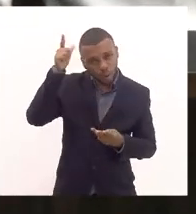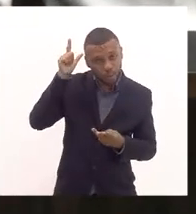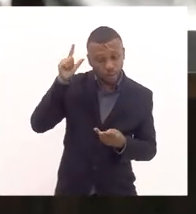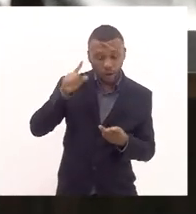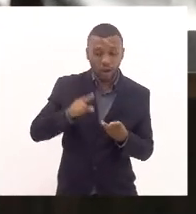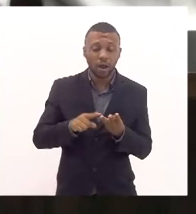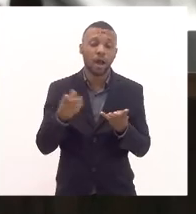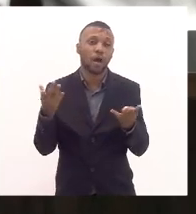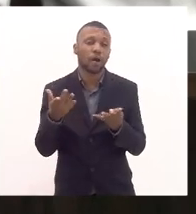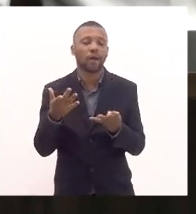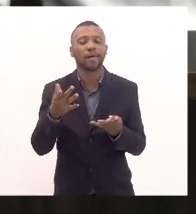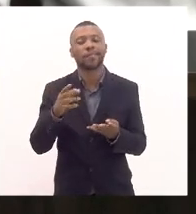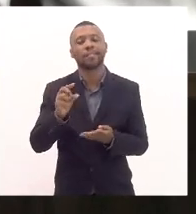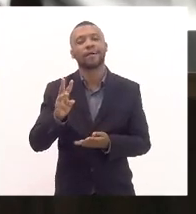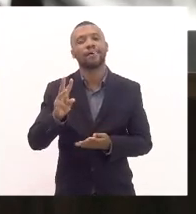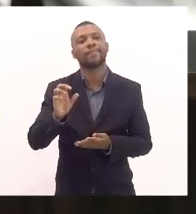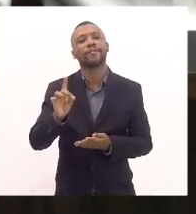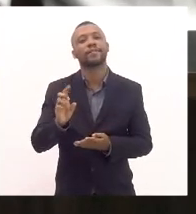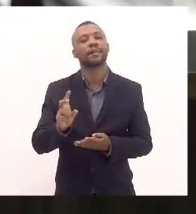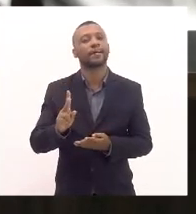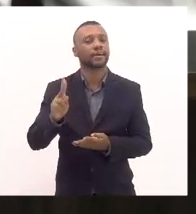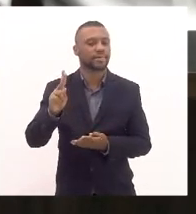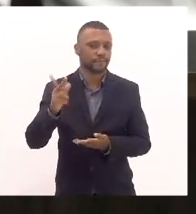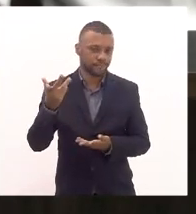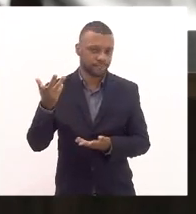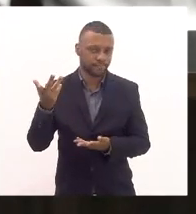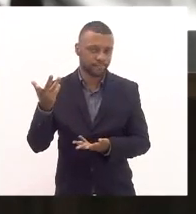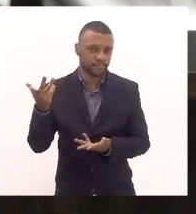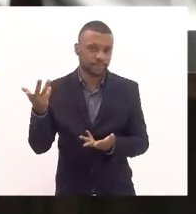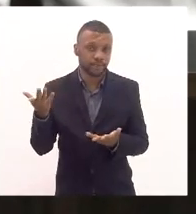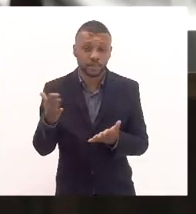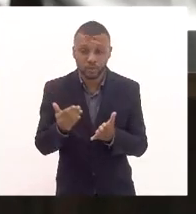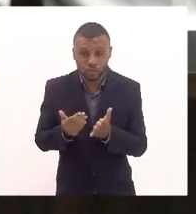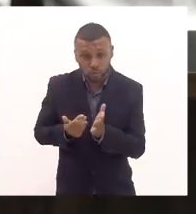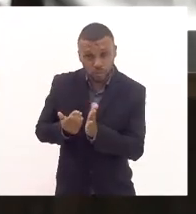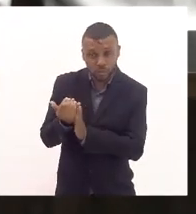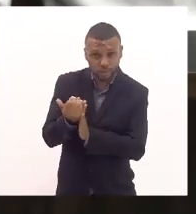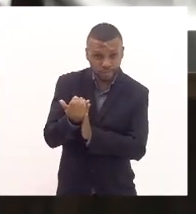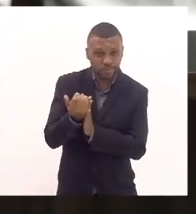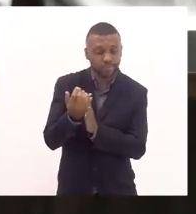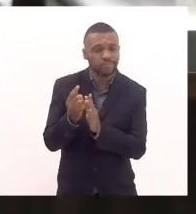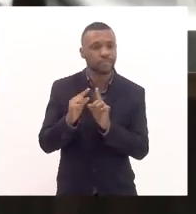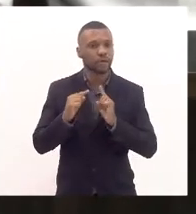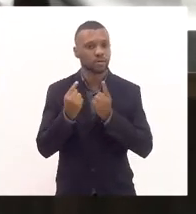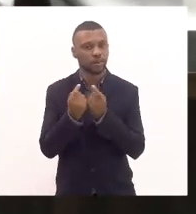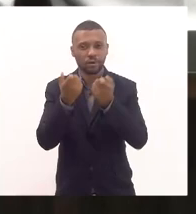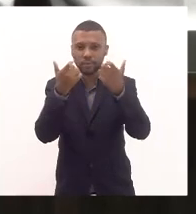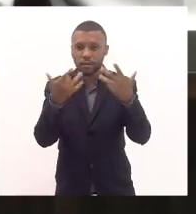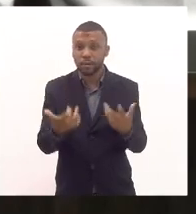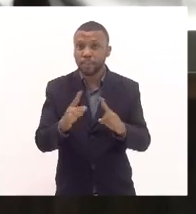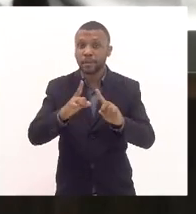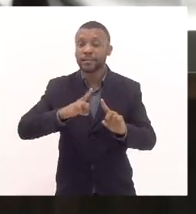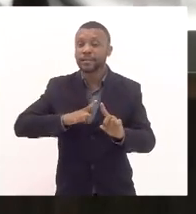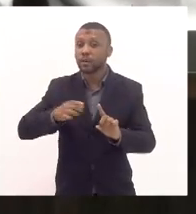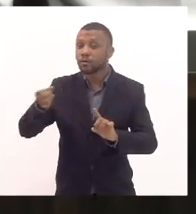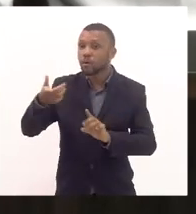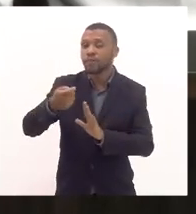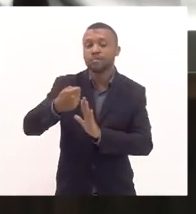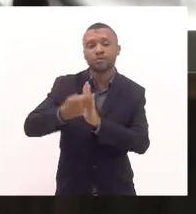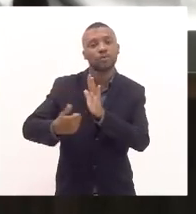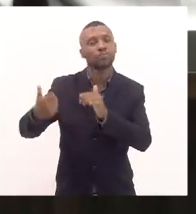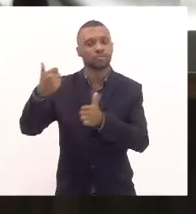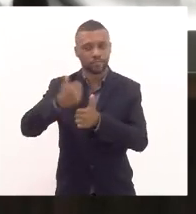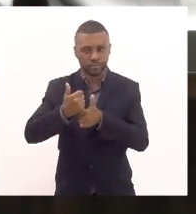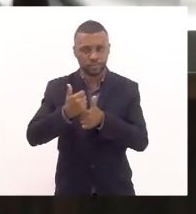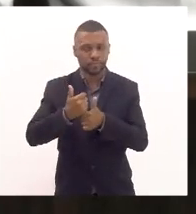e agora waldeck eu já na abertura falei mas como Tem um novo substitutivo